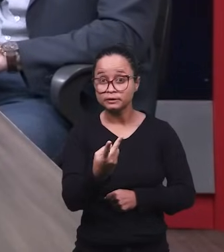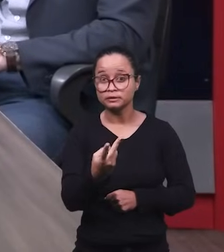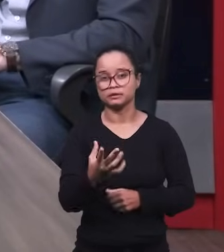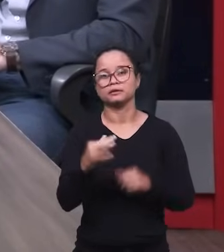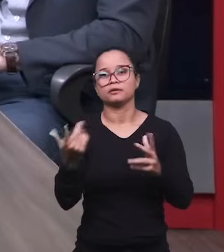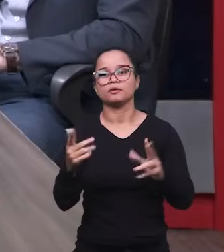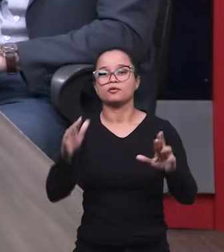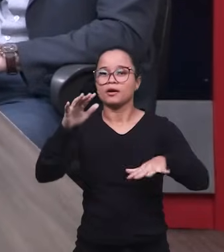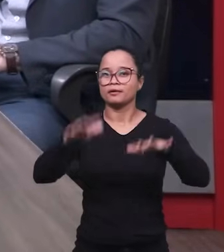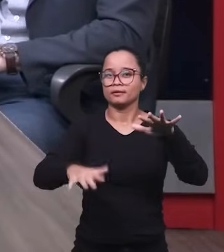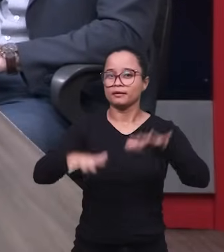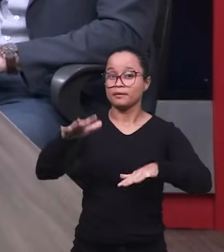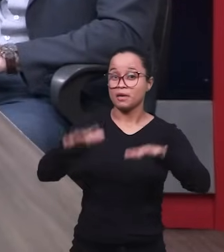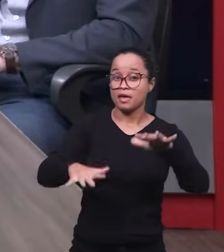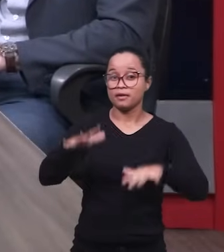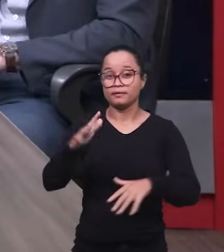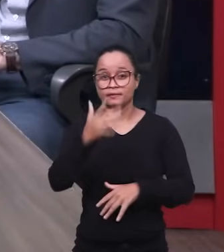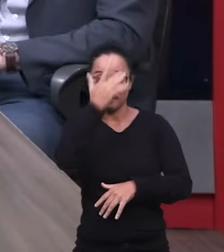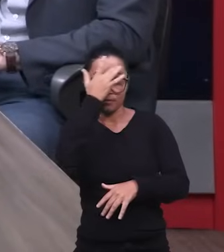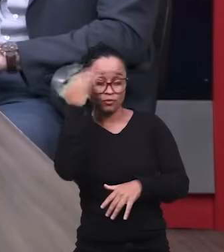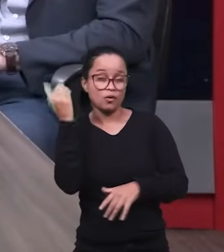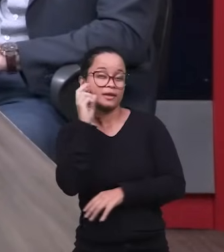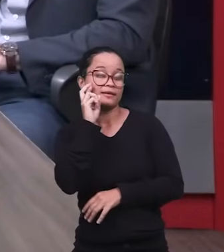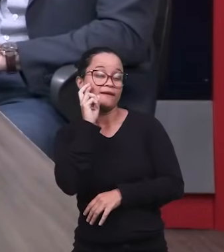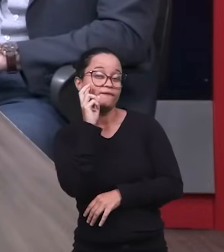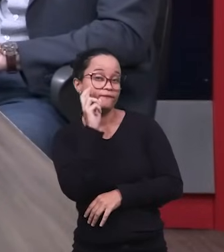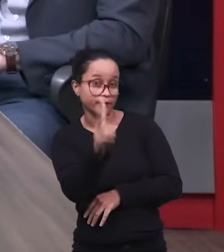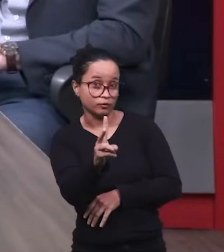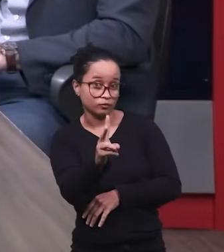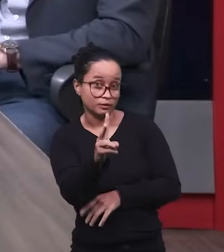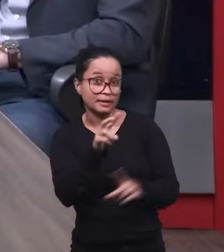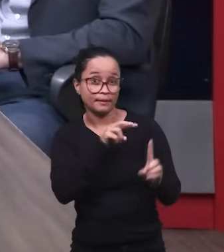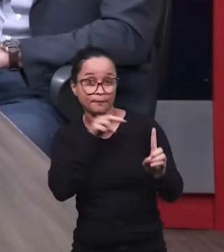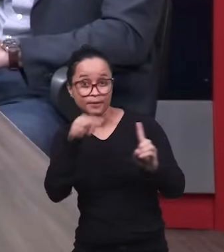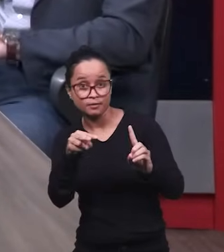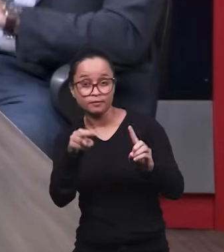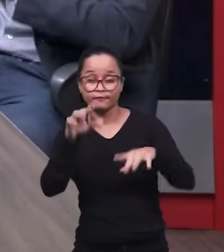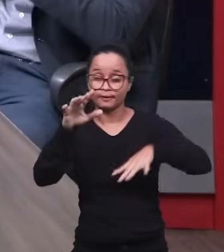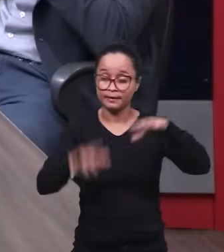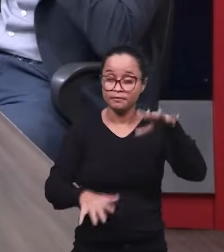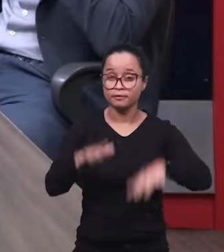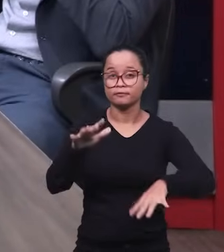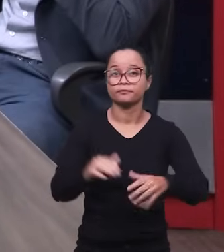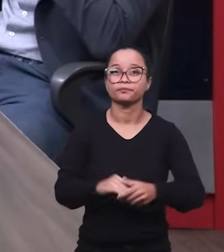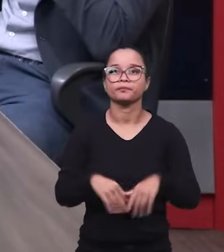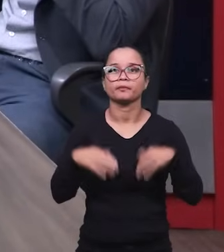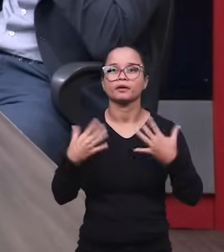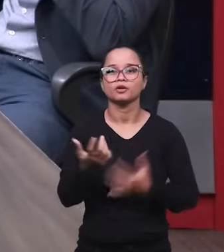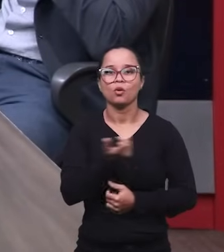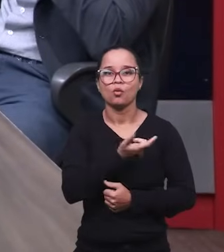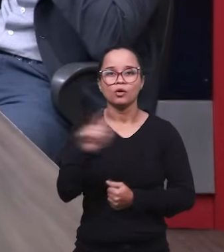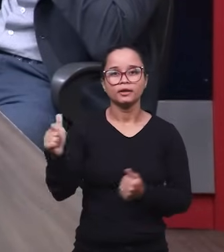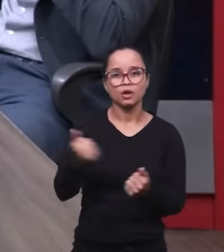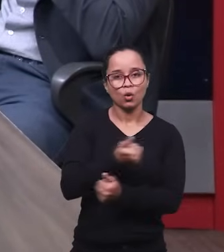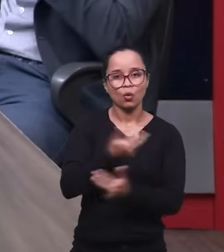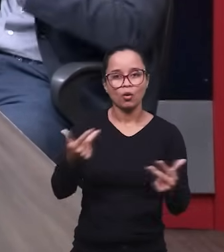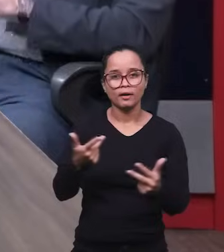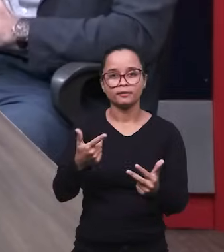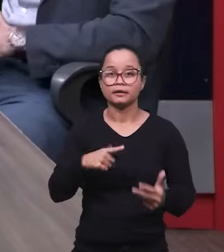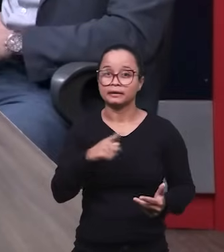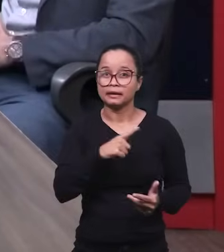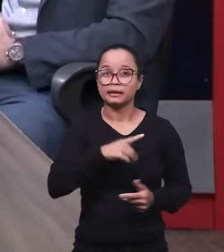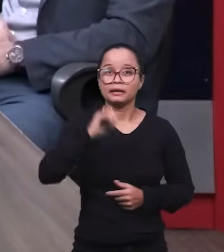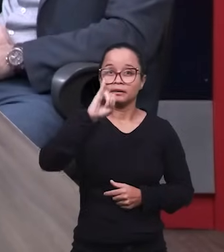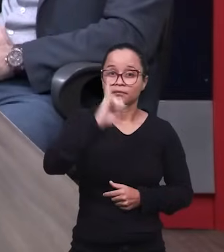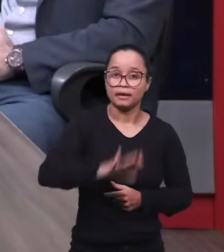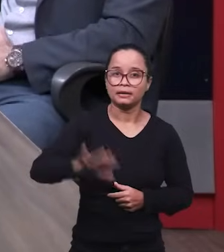é relatividade. Isso depende de quem está olhando. E uma outra coisa que nós vemos, uma outra figura que